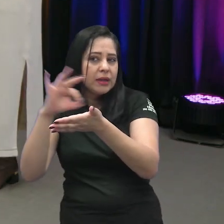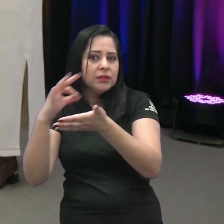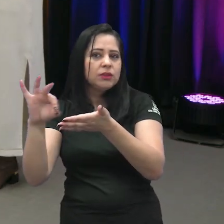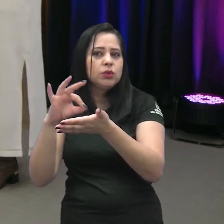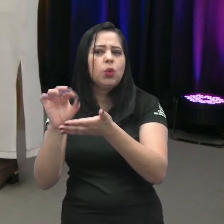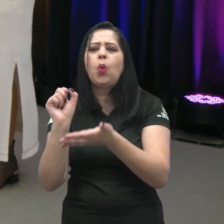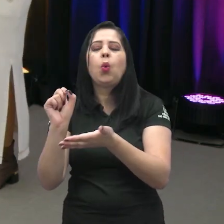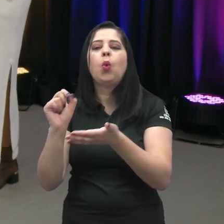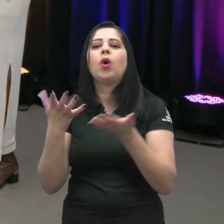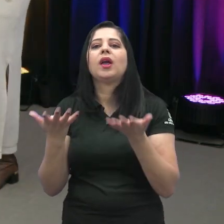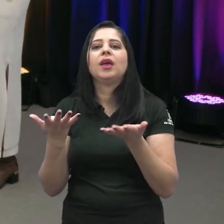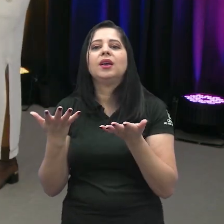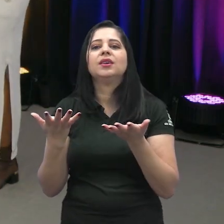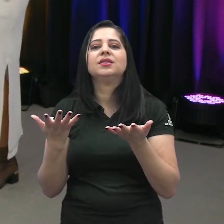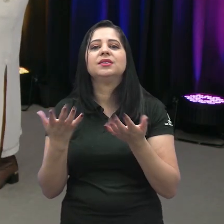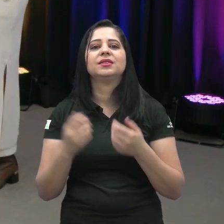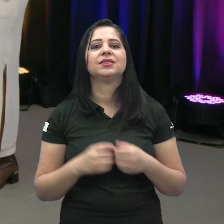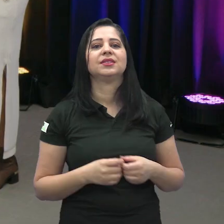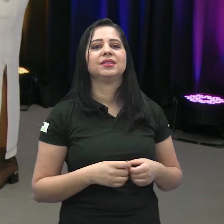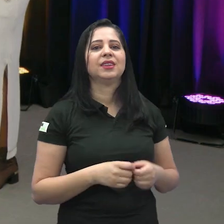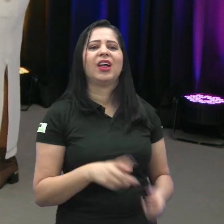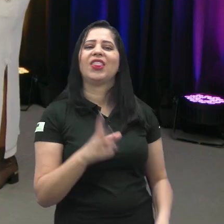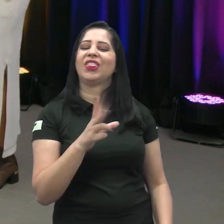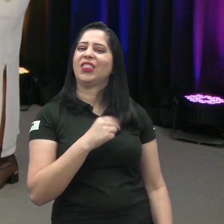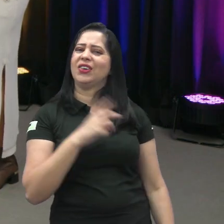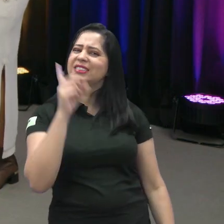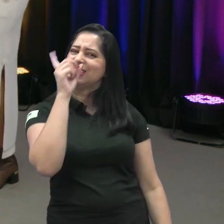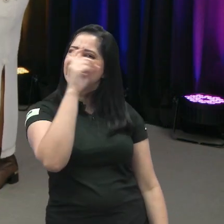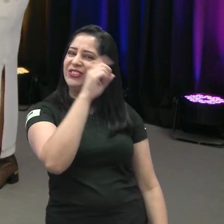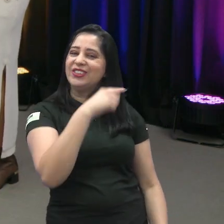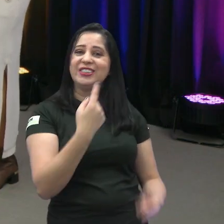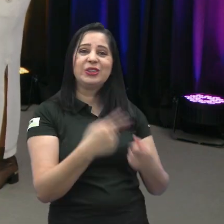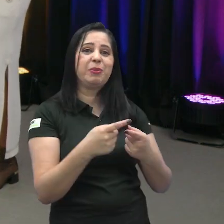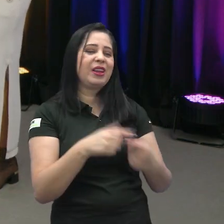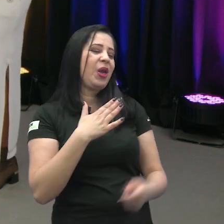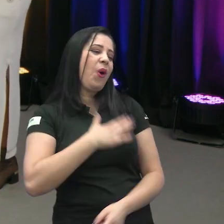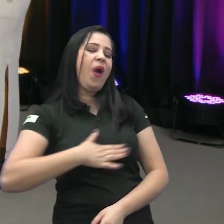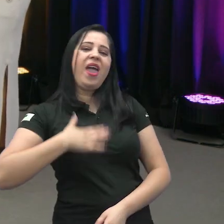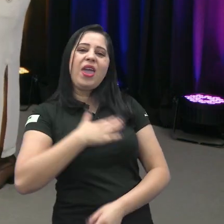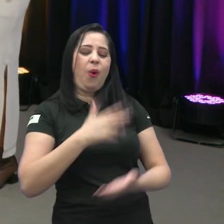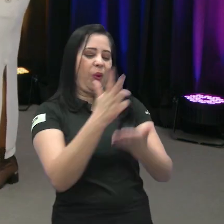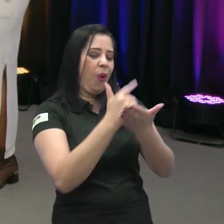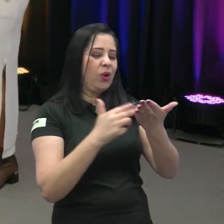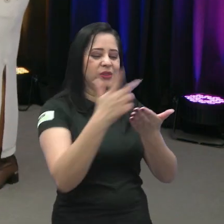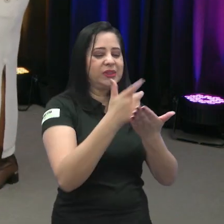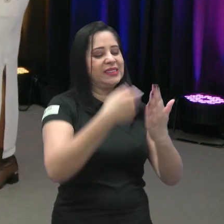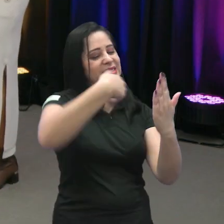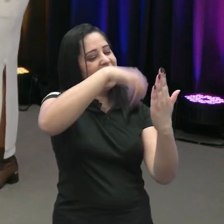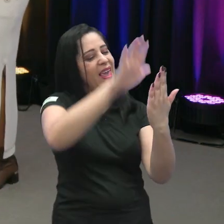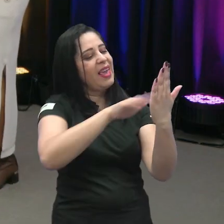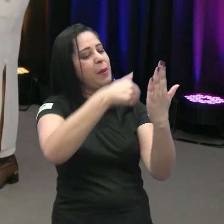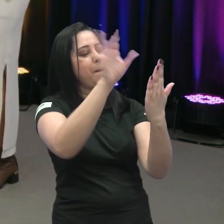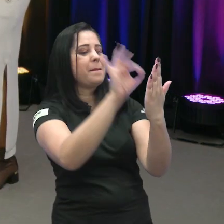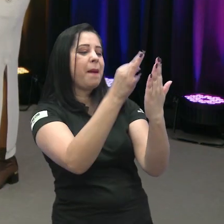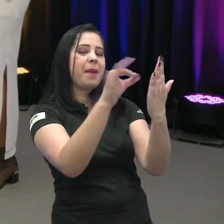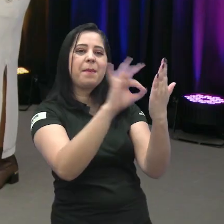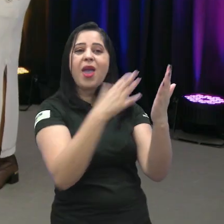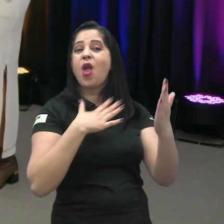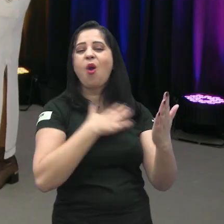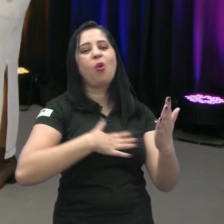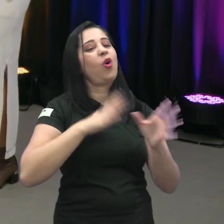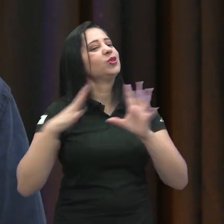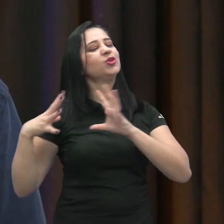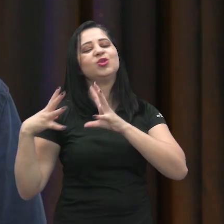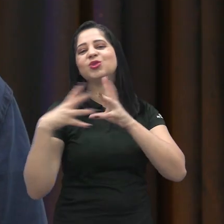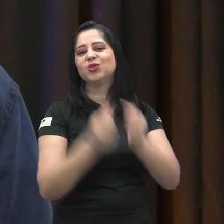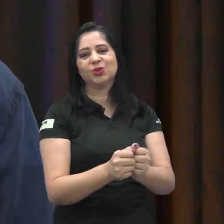ilustração? Na hora do desenho, na hora da mão na massa? Puxa, é difícil saber o que eu gosto mais. Eu gosto muito de desenhar, de pintar.